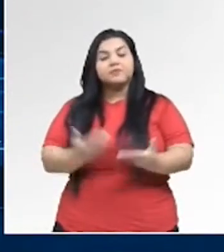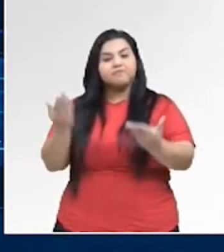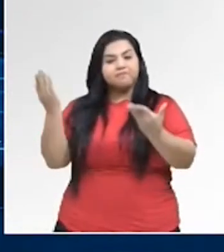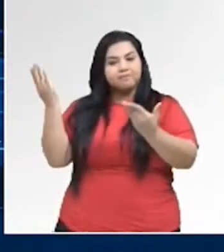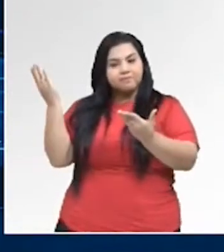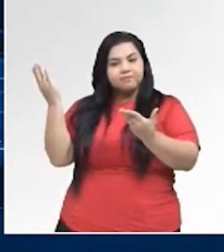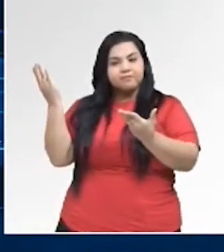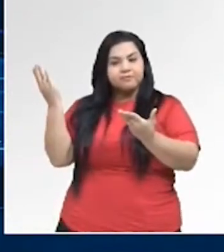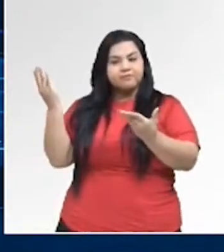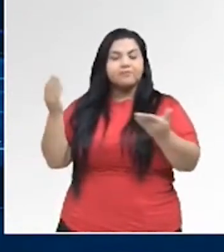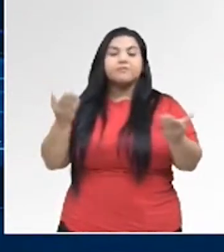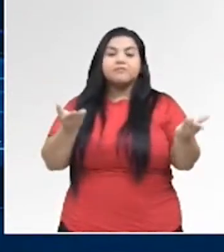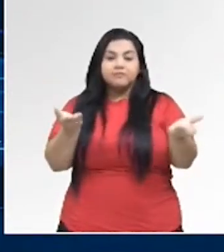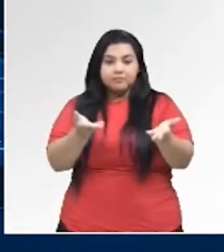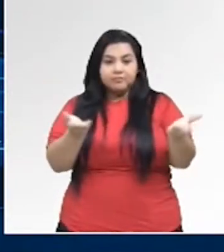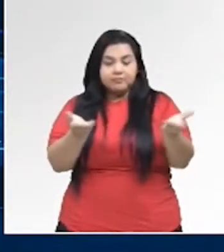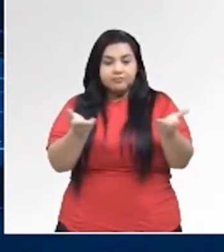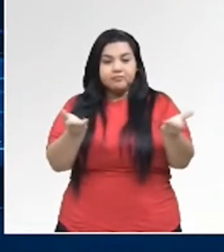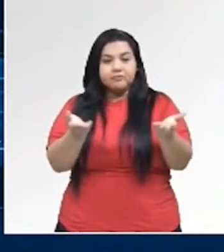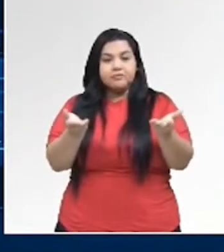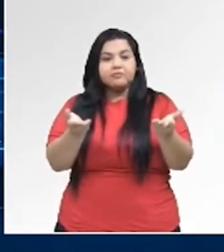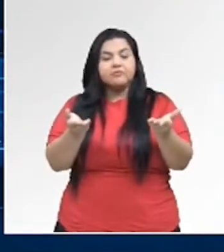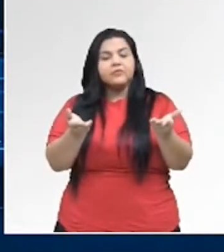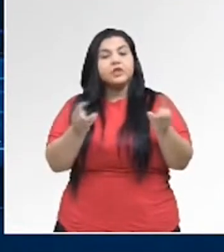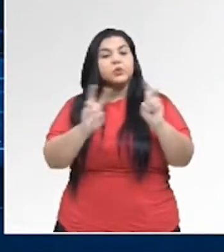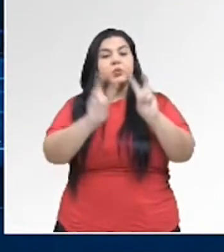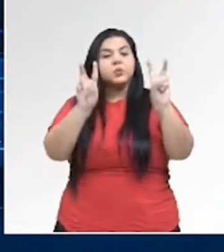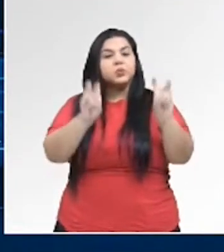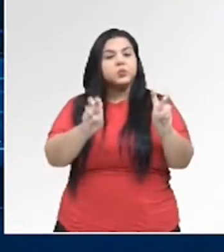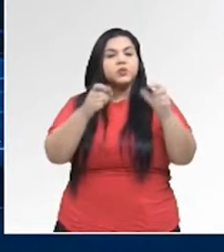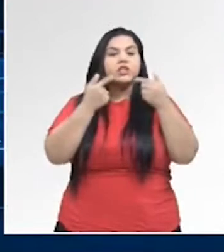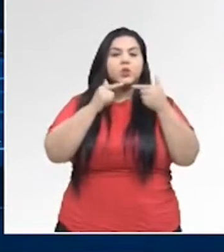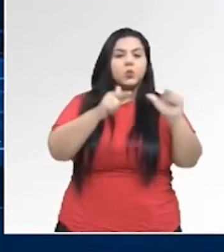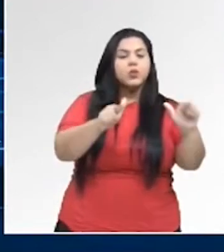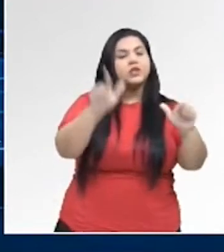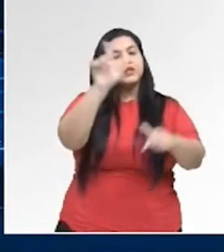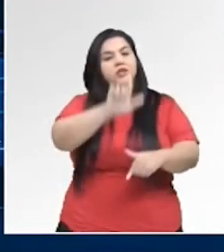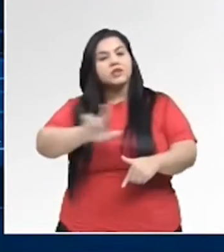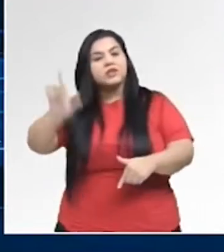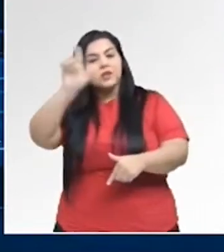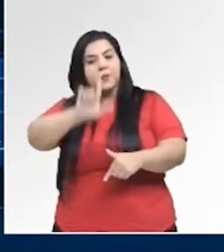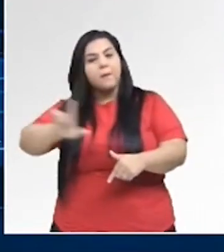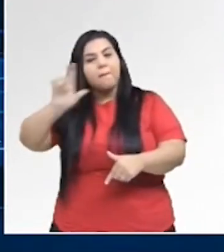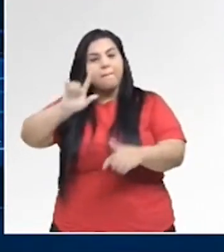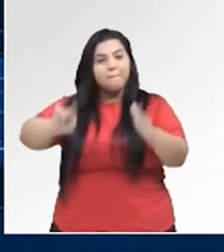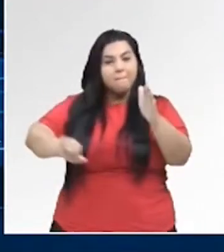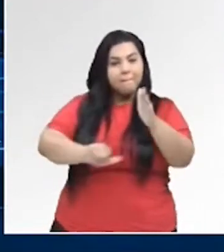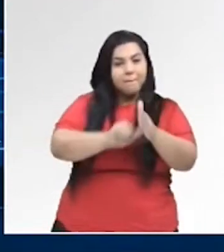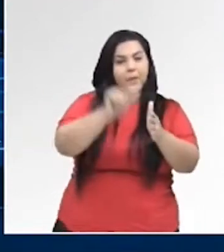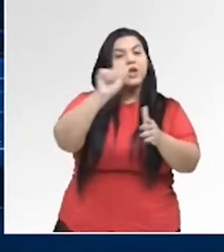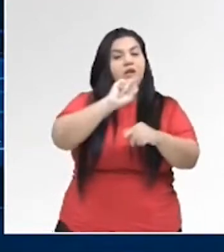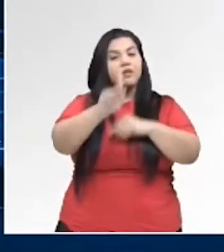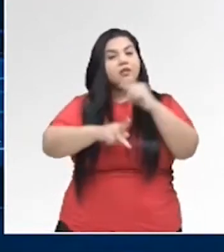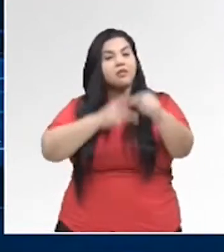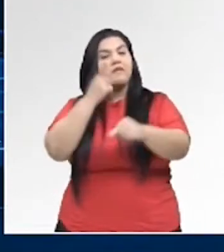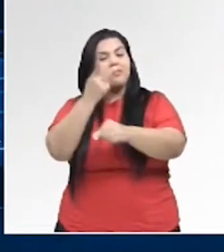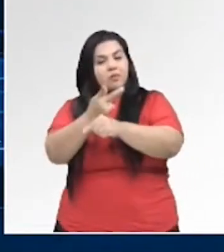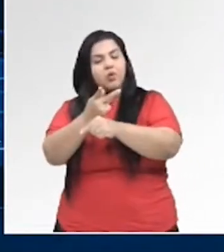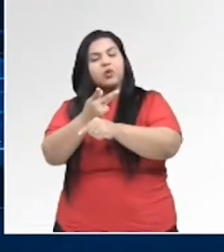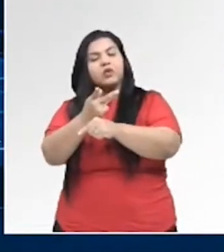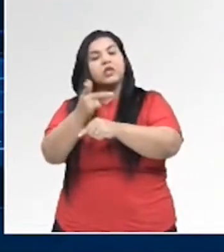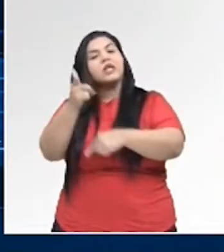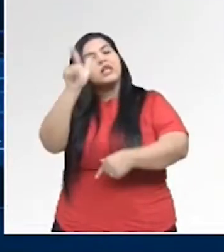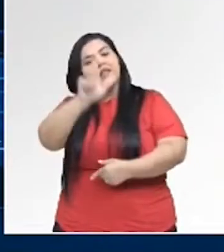então nós vamos trabalhar neste momento sobre a linguagem literária, primeiramente, né, e depois nós trabalharemos